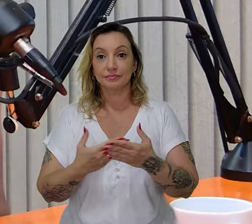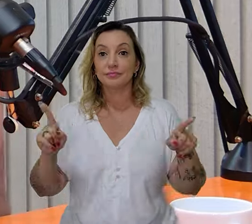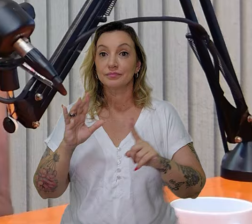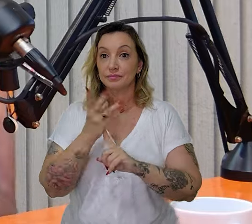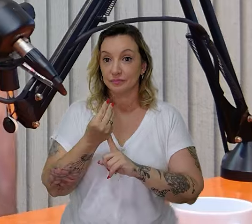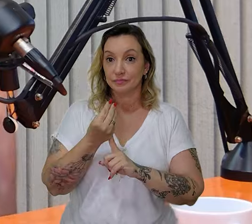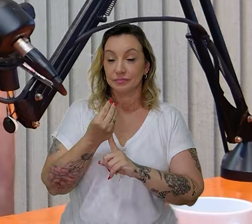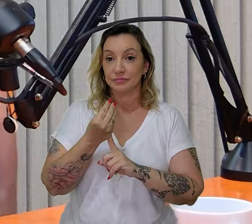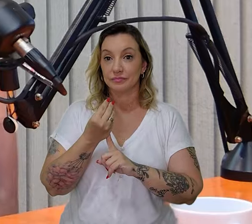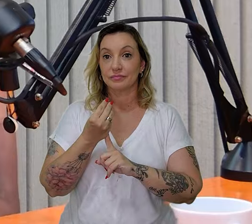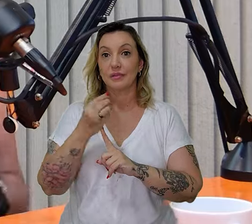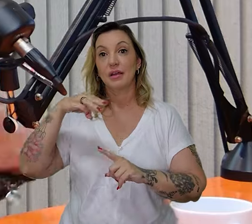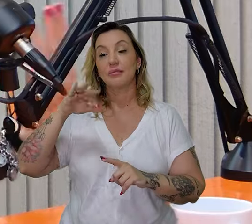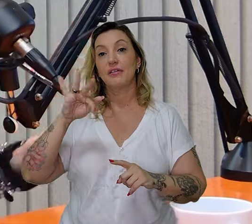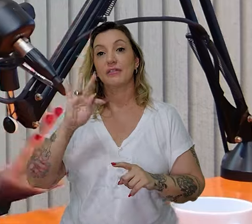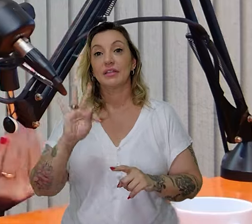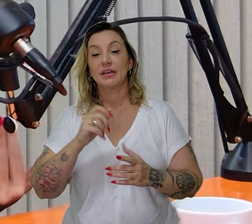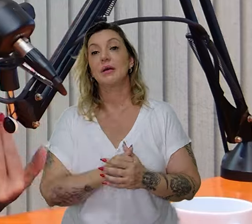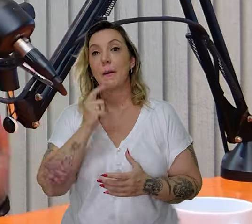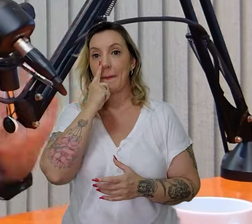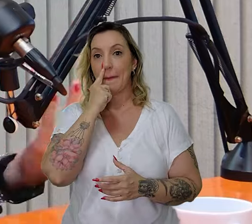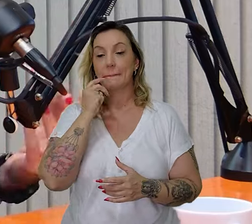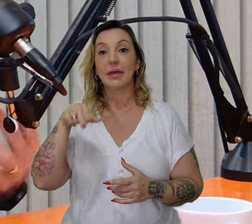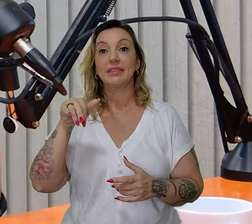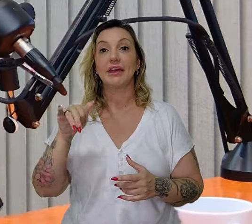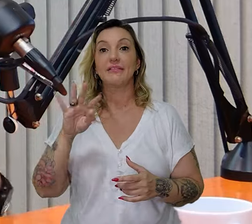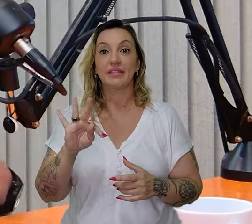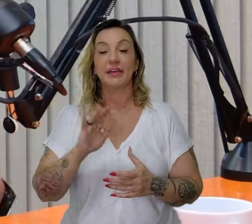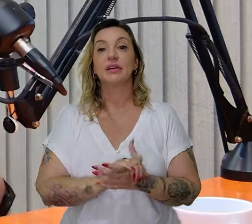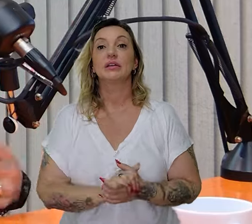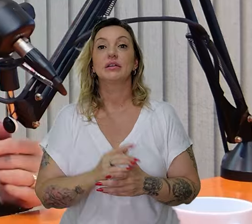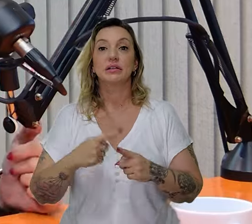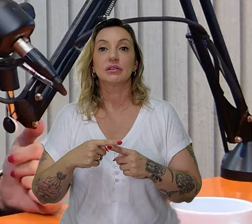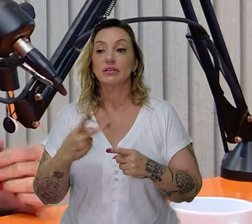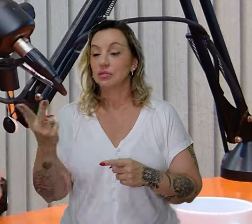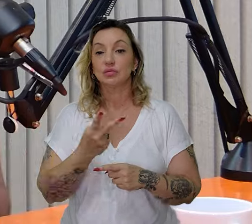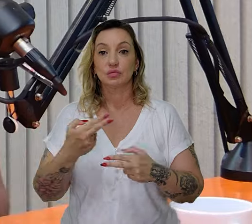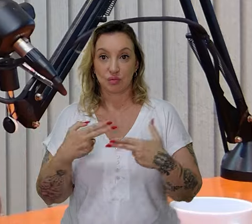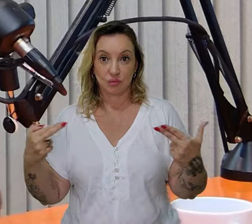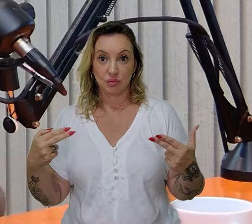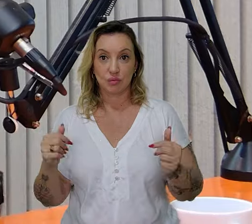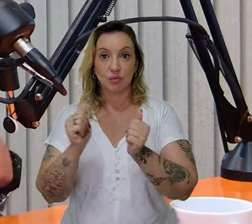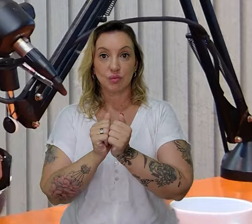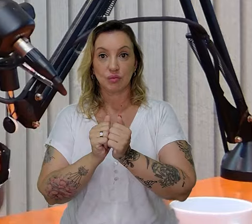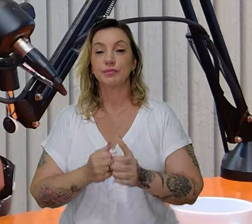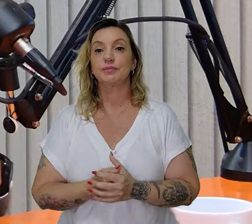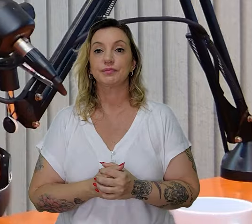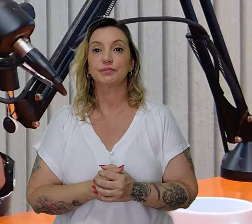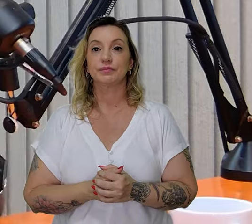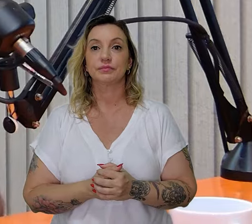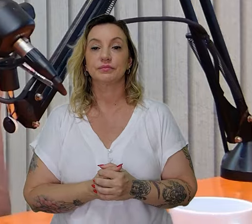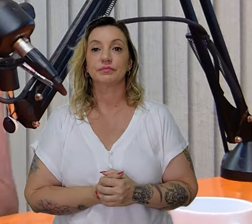para ser artista nft como é que você comercializa nft por isso que a gente fala muito dessas duas coisas juntas né É aí